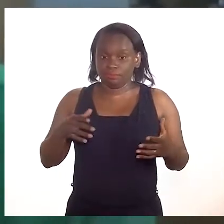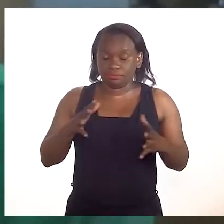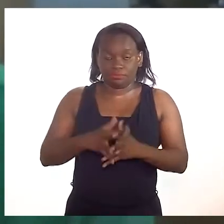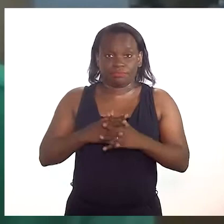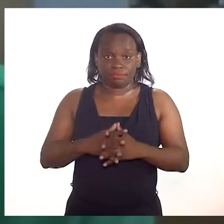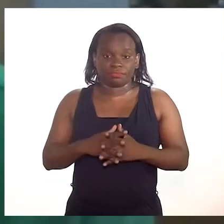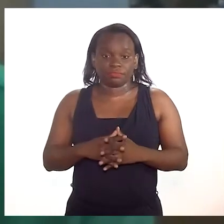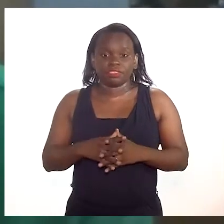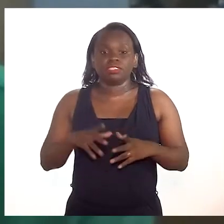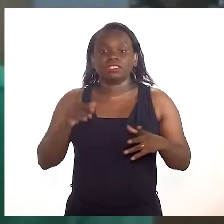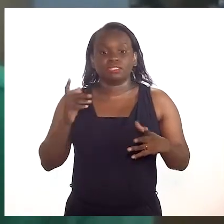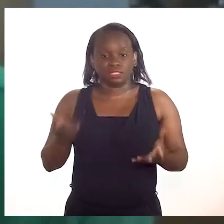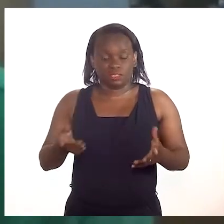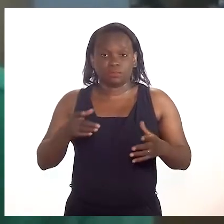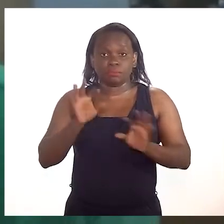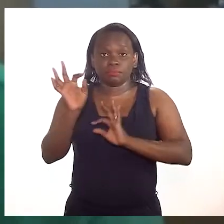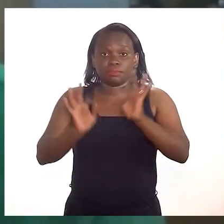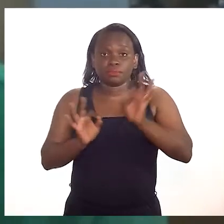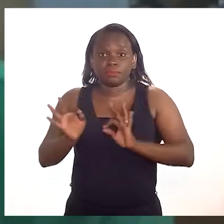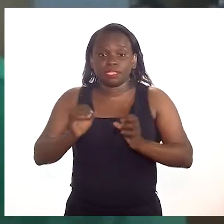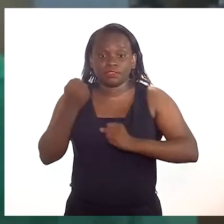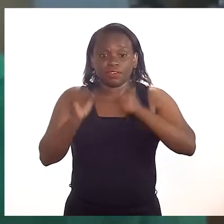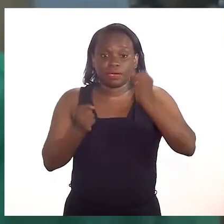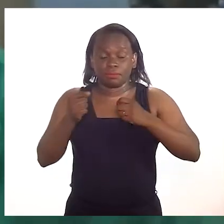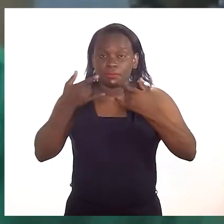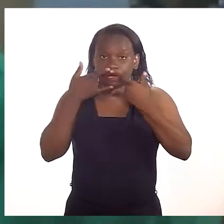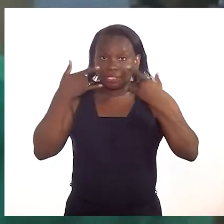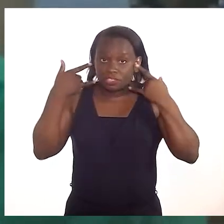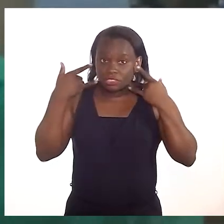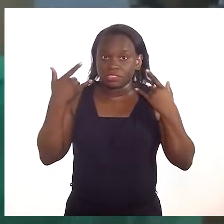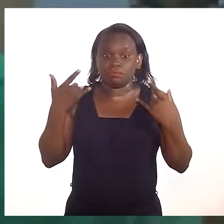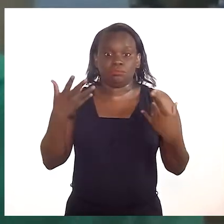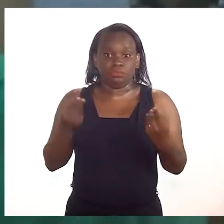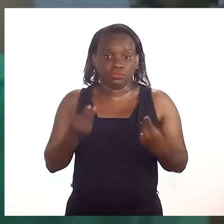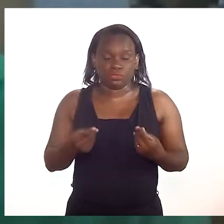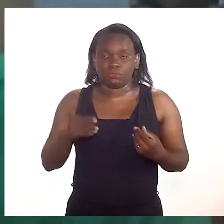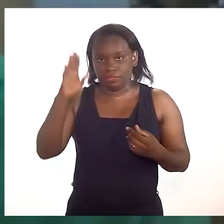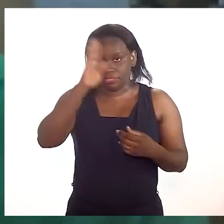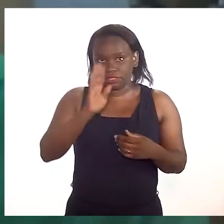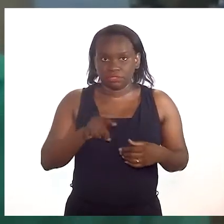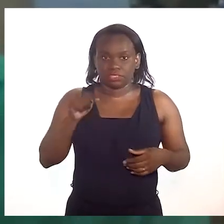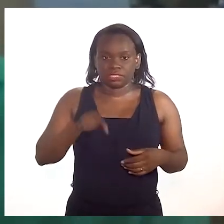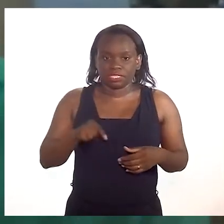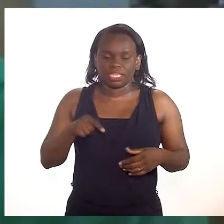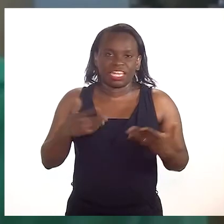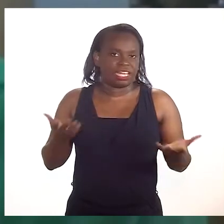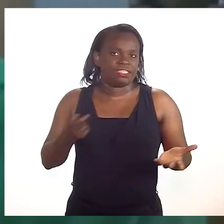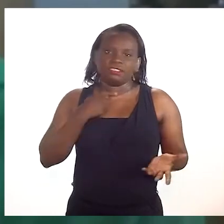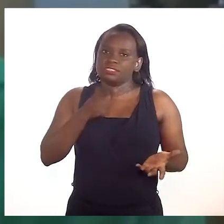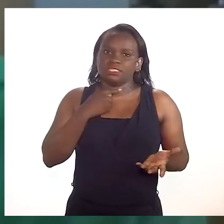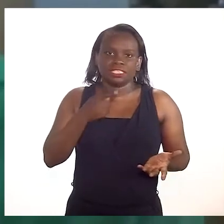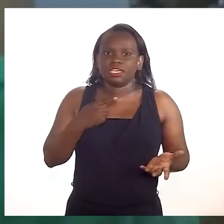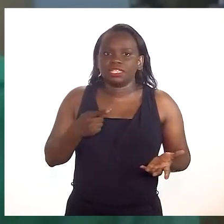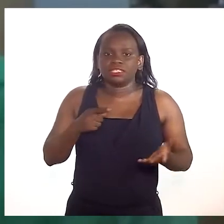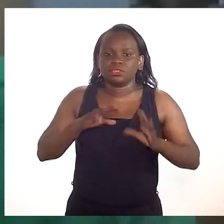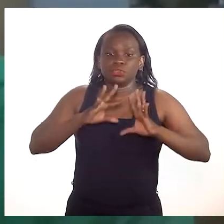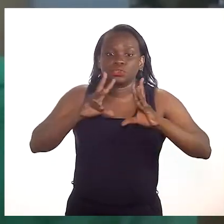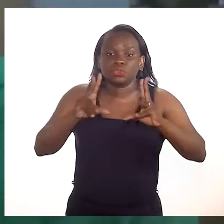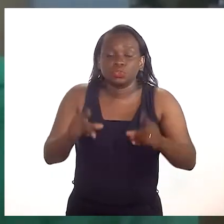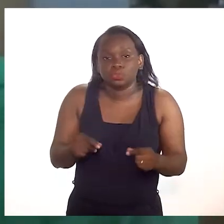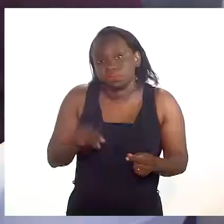Né? Produção de máscaras. Obviamente, a produção de máscaras nacional era incapaz de